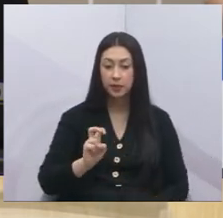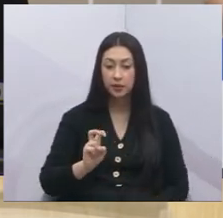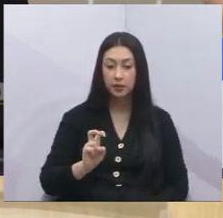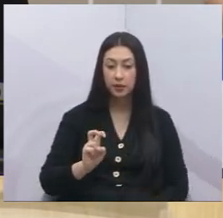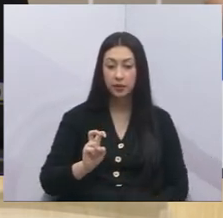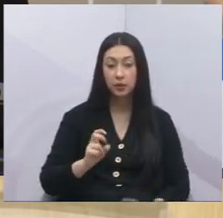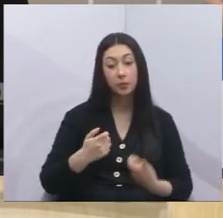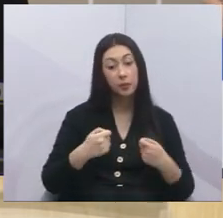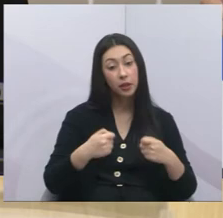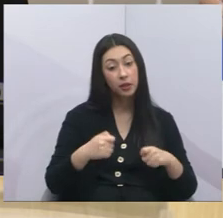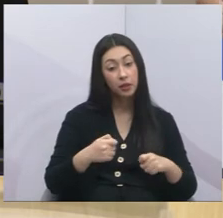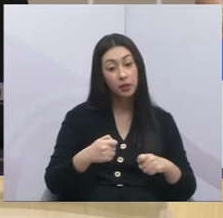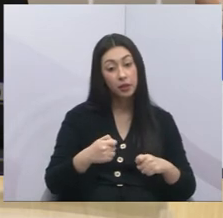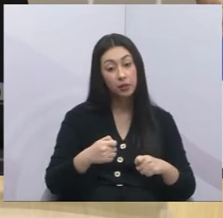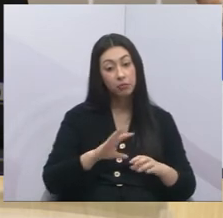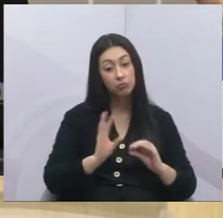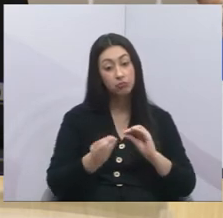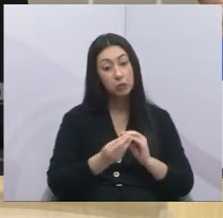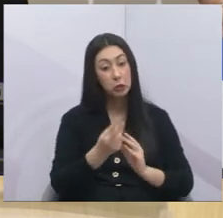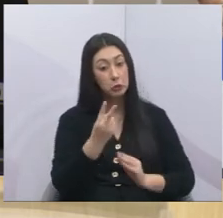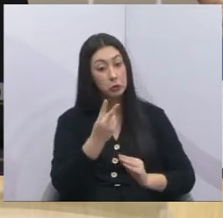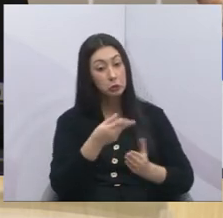da aprovação da emenda 2.